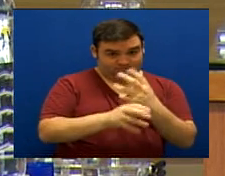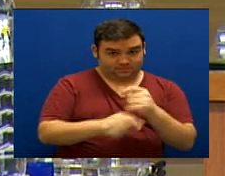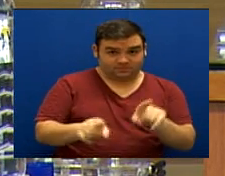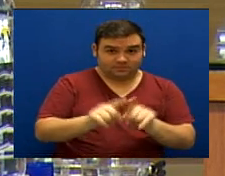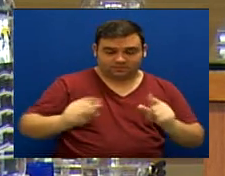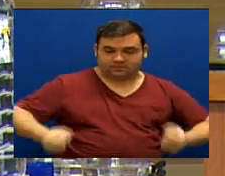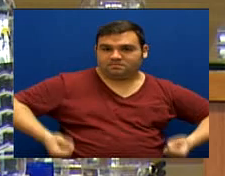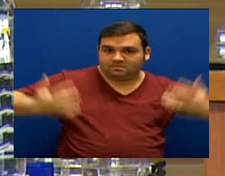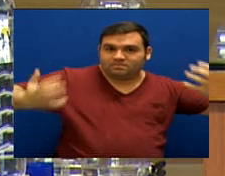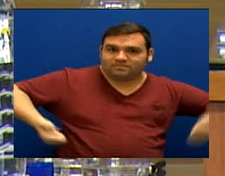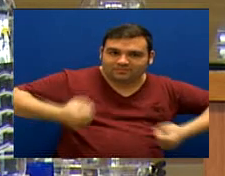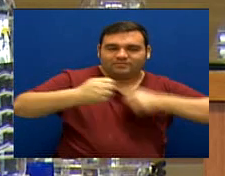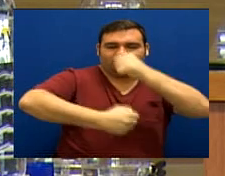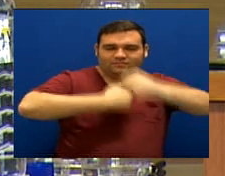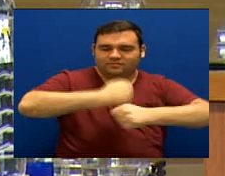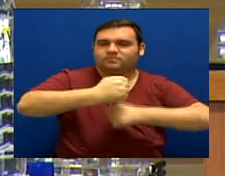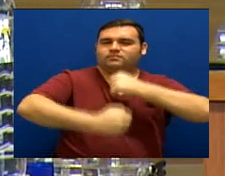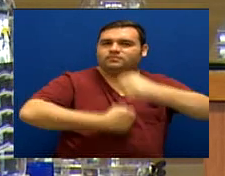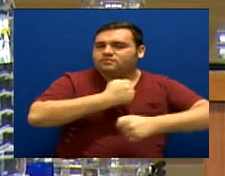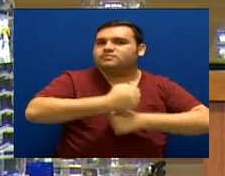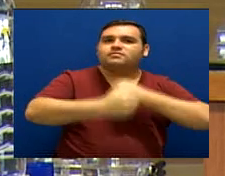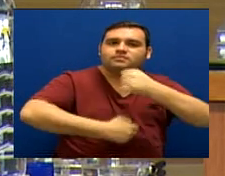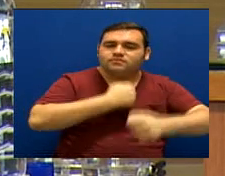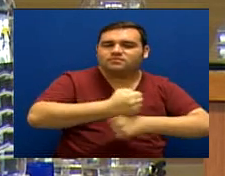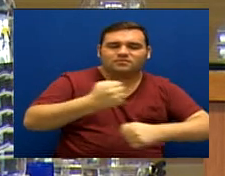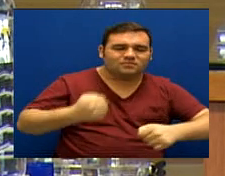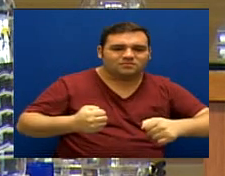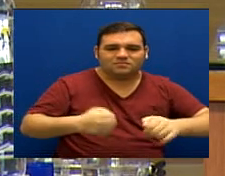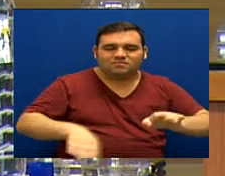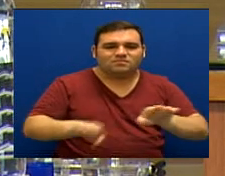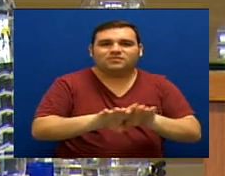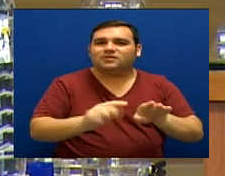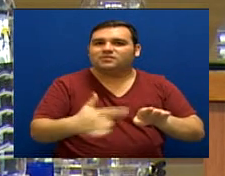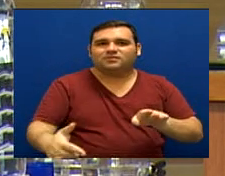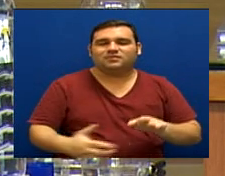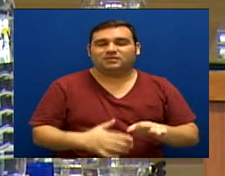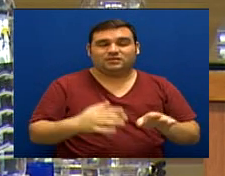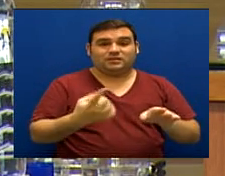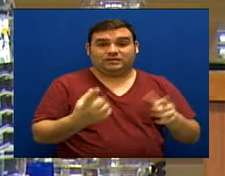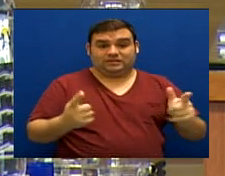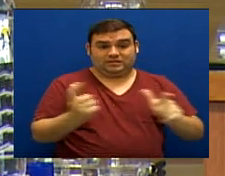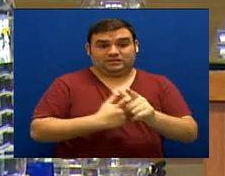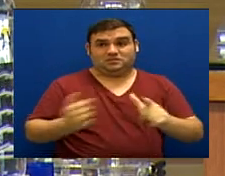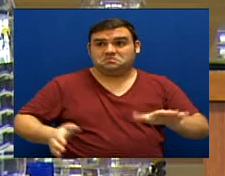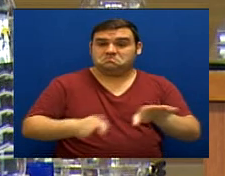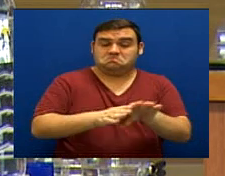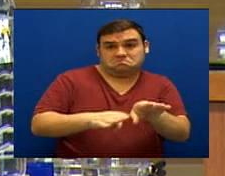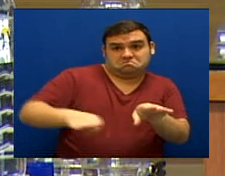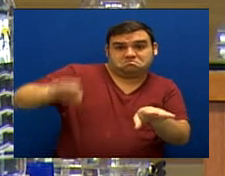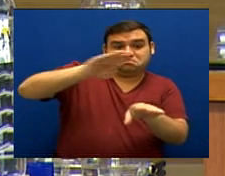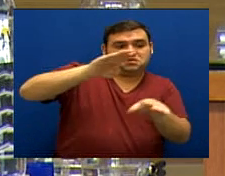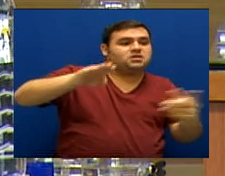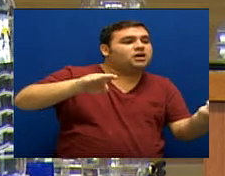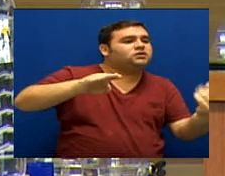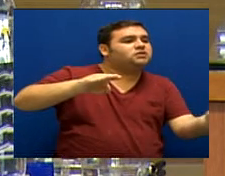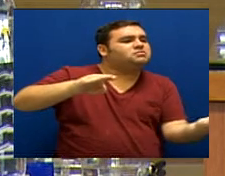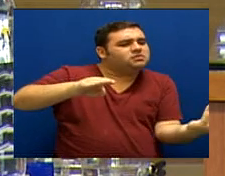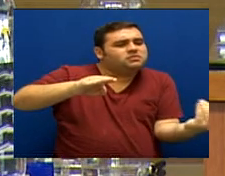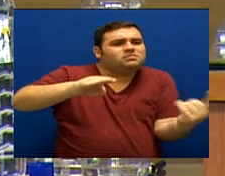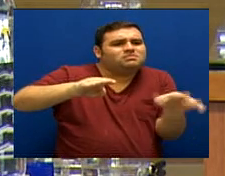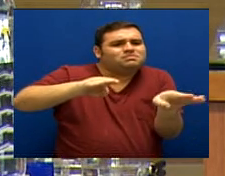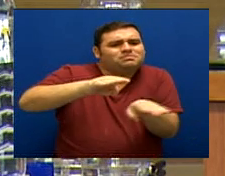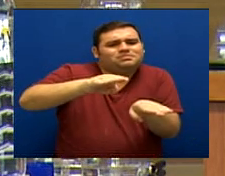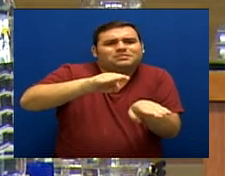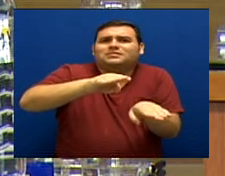com cada ano que passa no um batom a despesa está subindo muito mais que a receita nessa situação inclusive tem